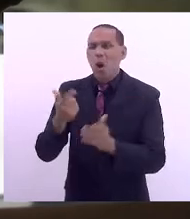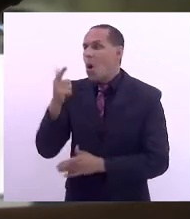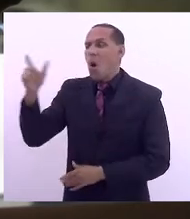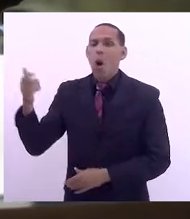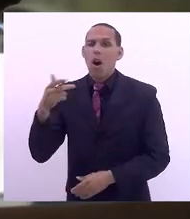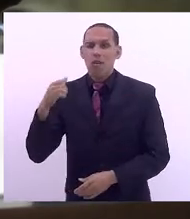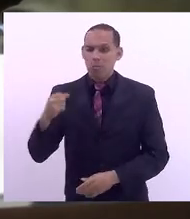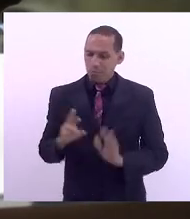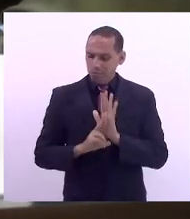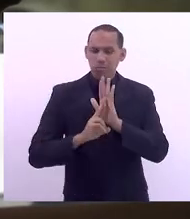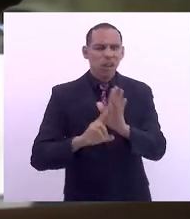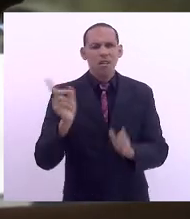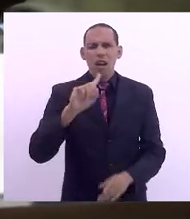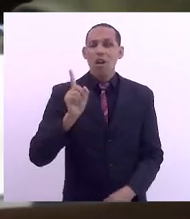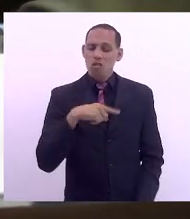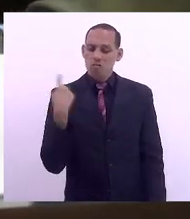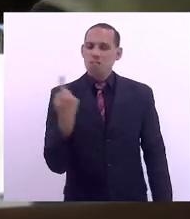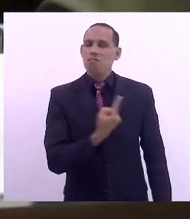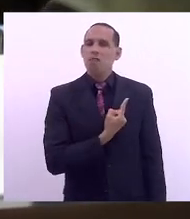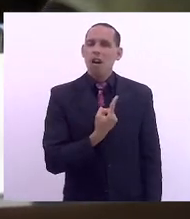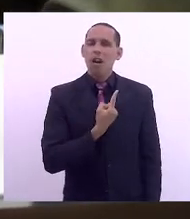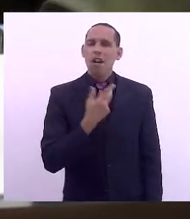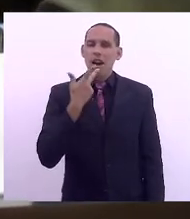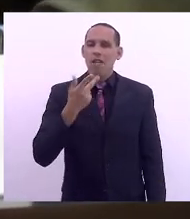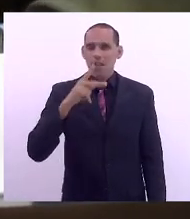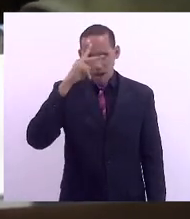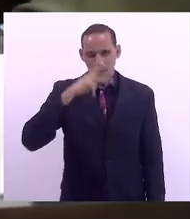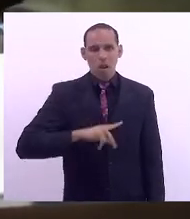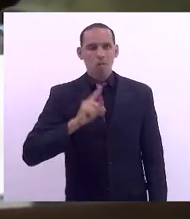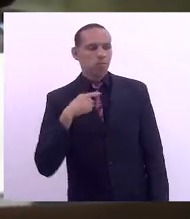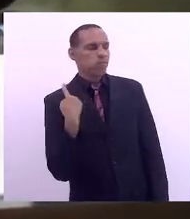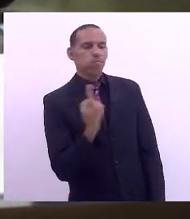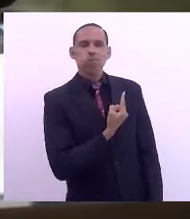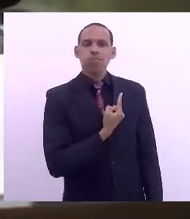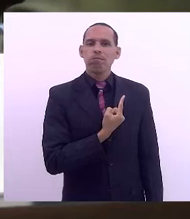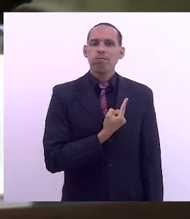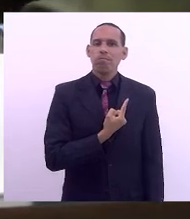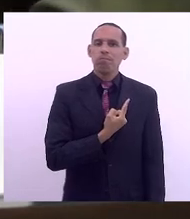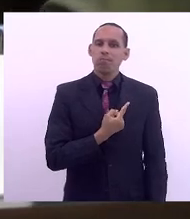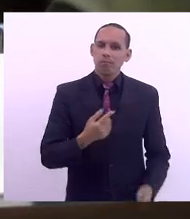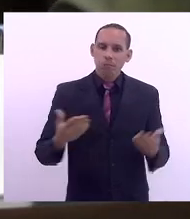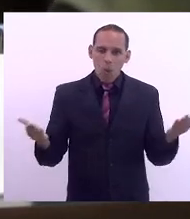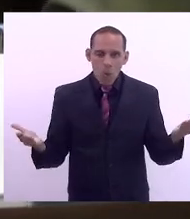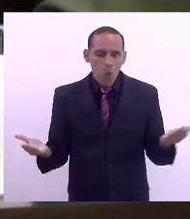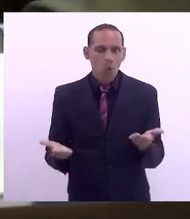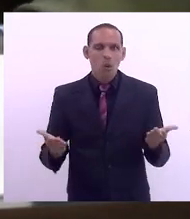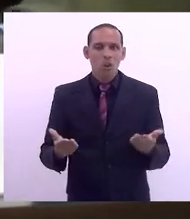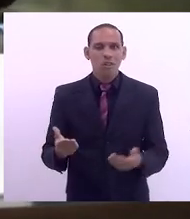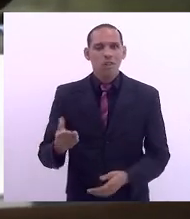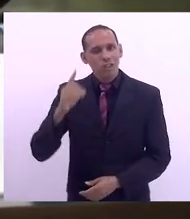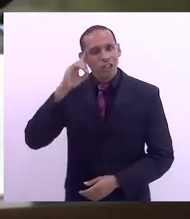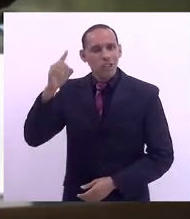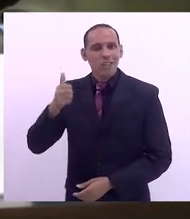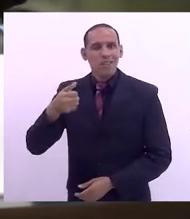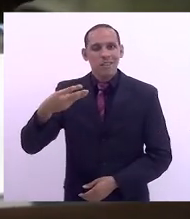nome. Quem vai falar por nós somos nós mesmas. Então hoje, 13 de